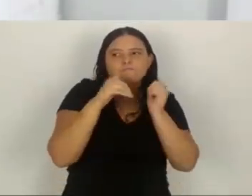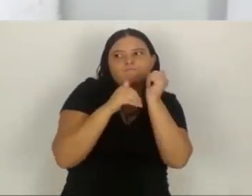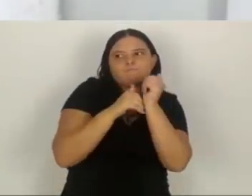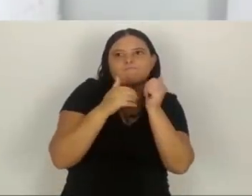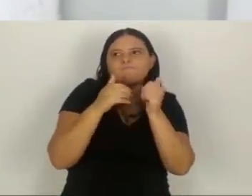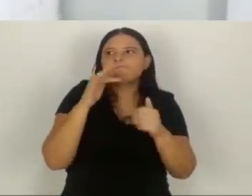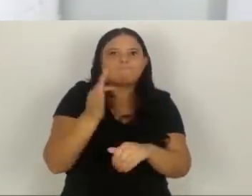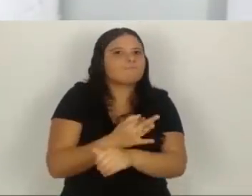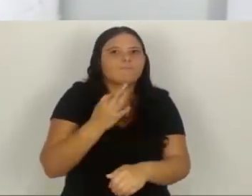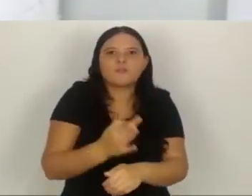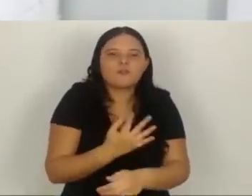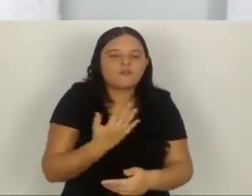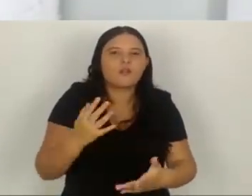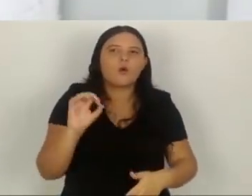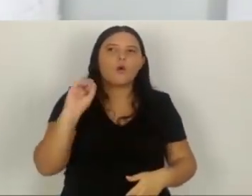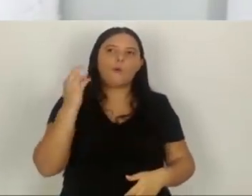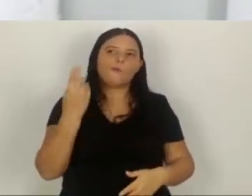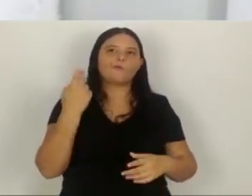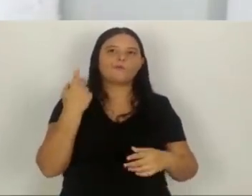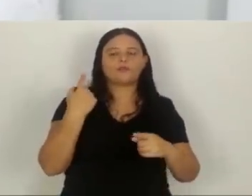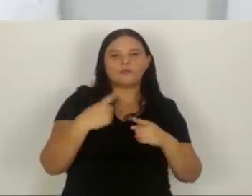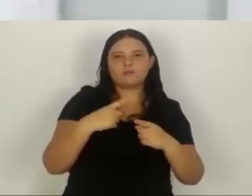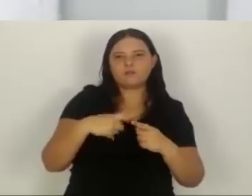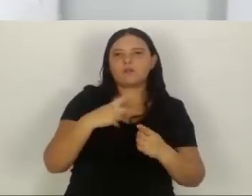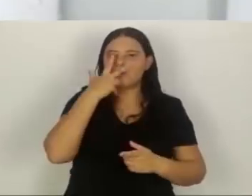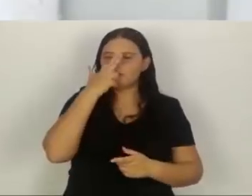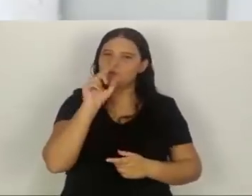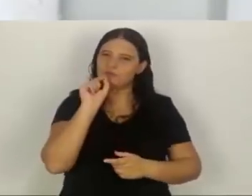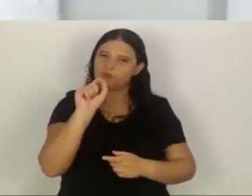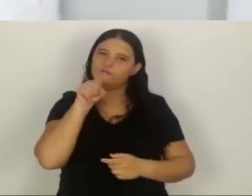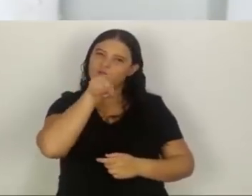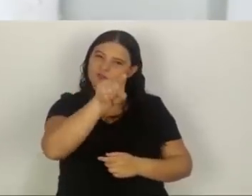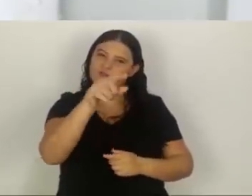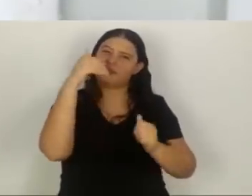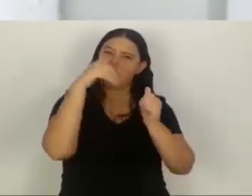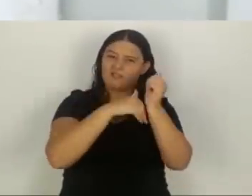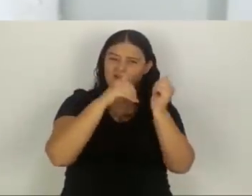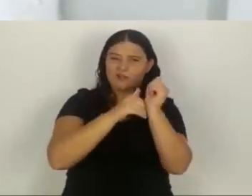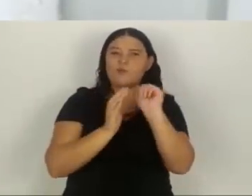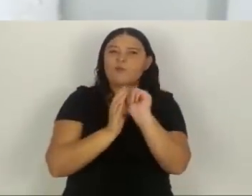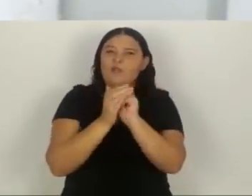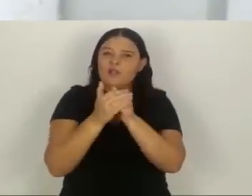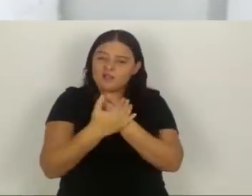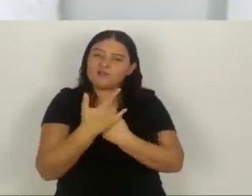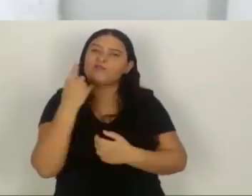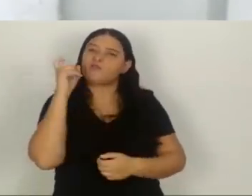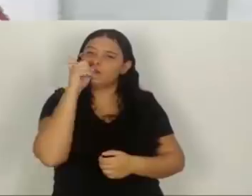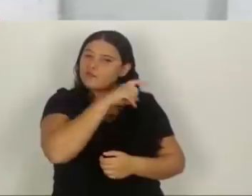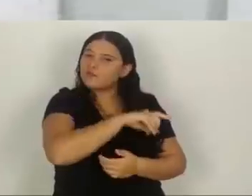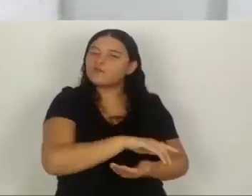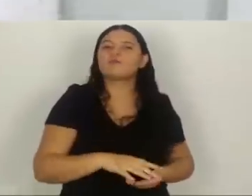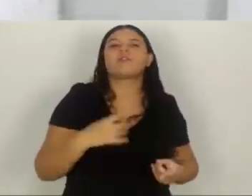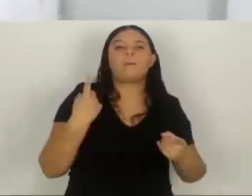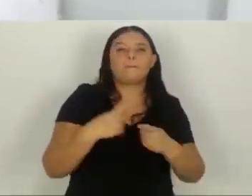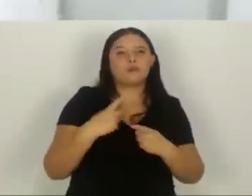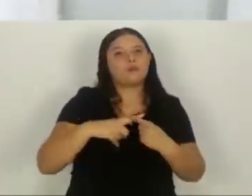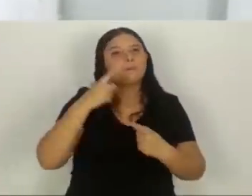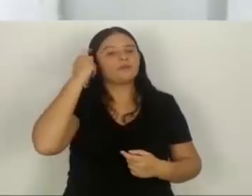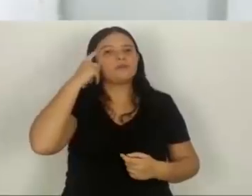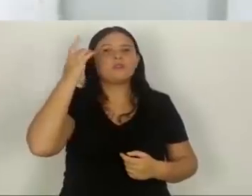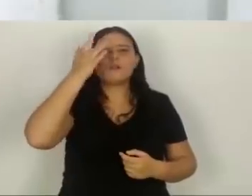segredo, né? Ou, né? Porque eu acho que guardar um segredo desses, eu acho que é muito complicado. Porque olha, veja